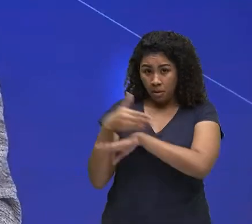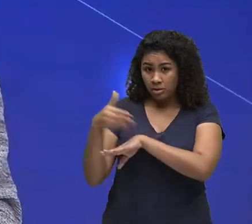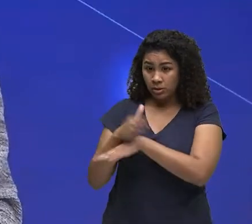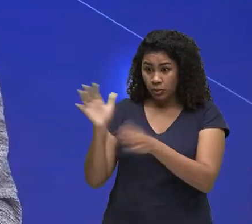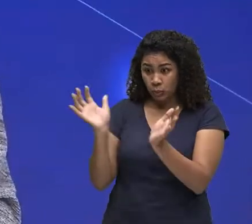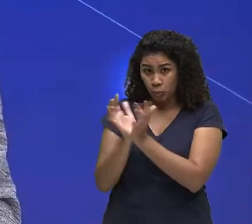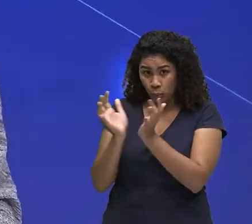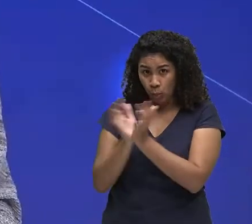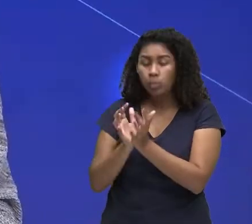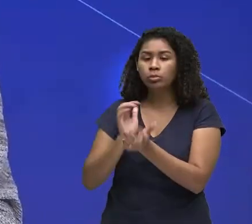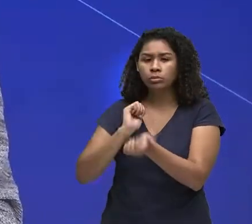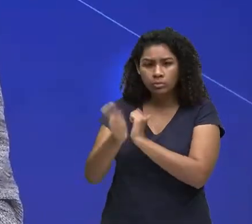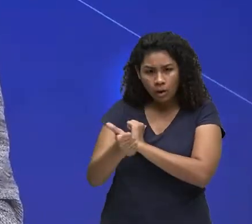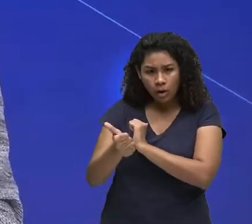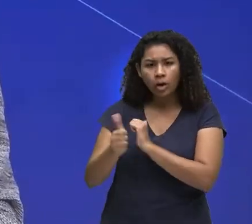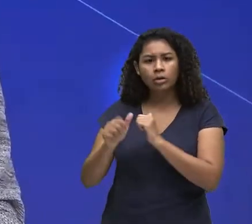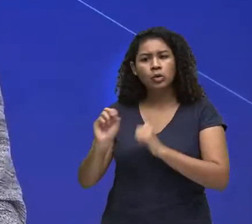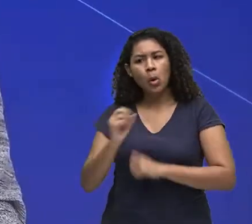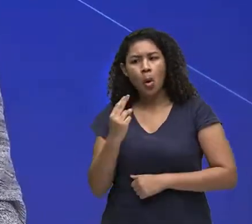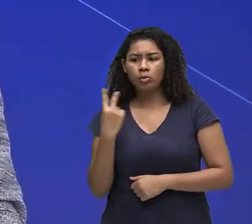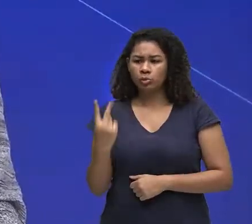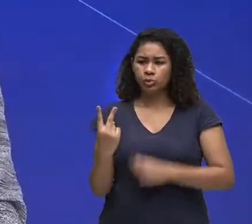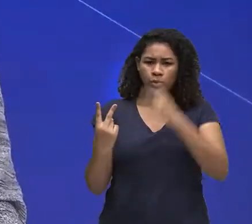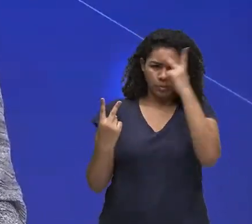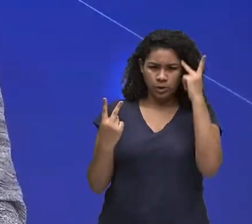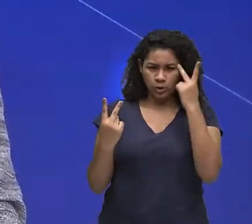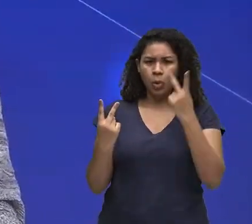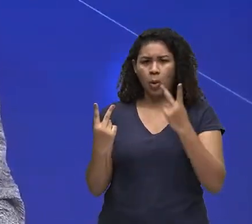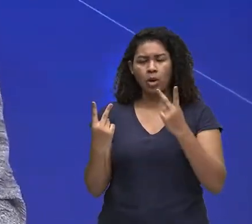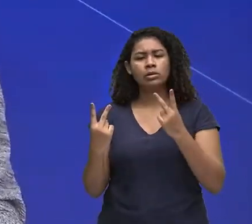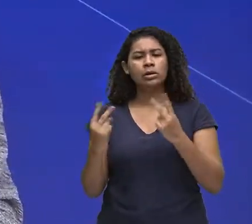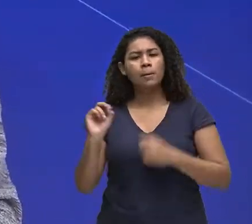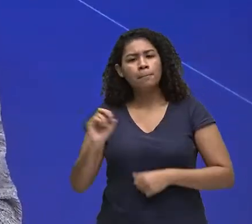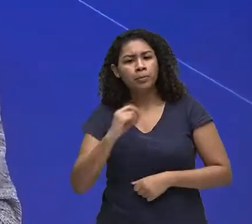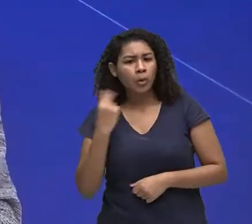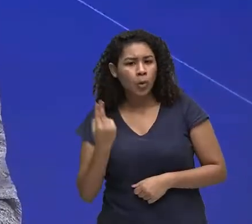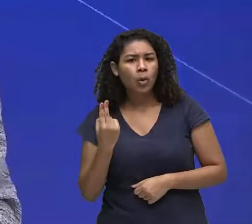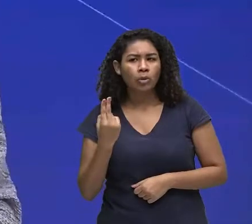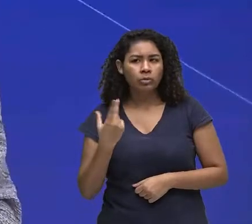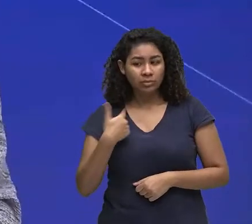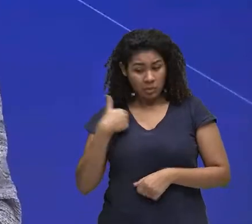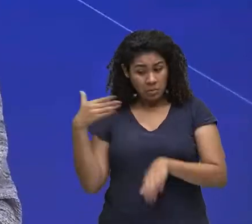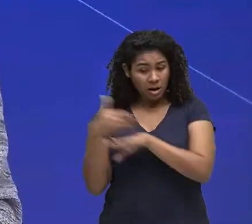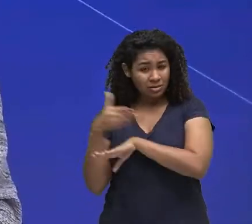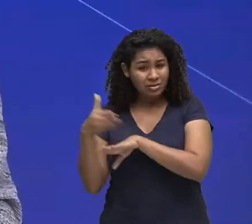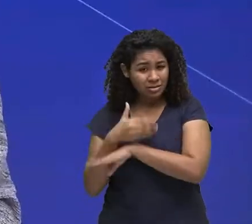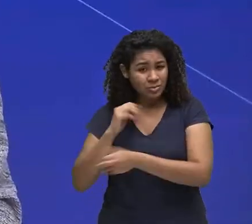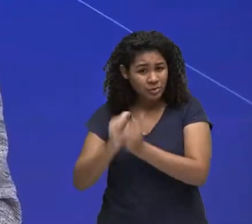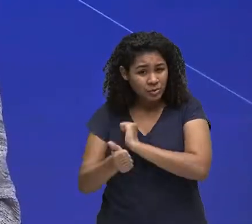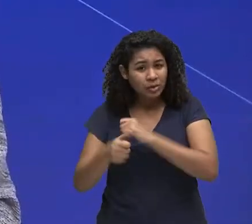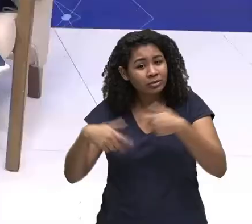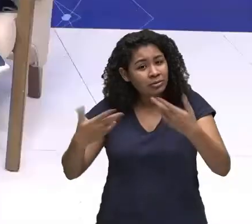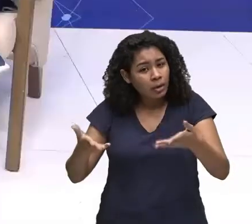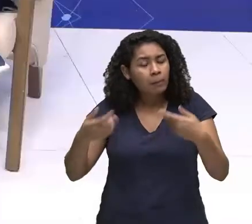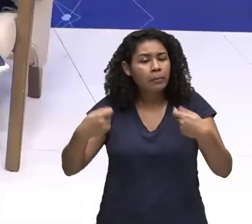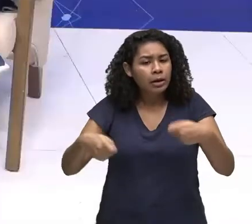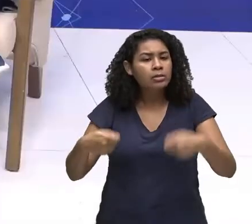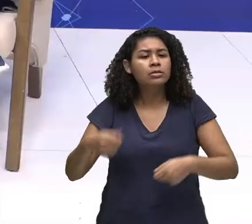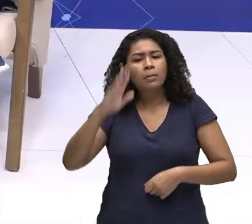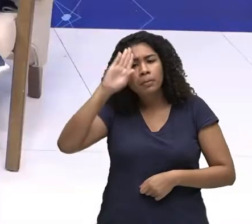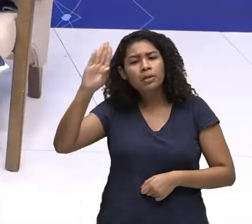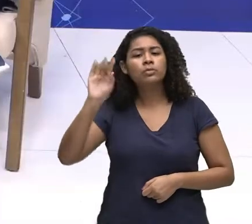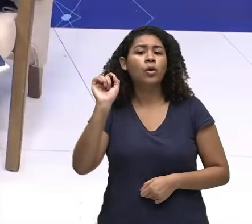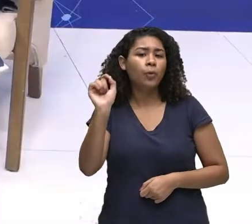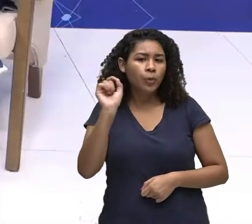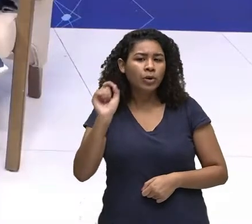uma equipe ou uma dupla, a gente coexiste nesse esporte, eu preciso levar em consideração as coisas